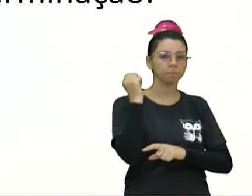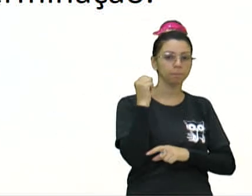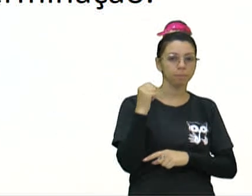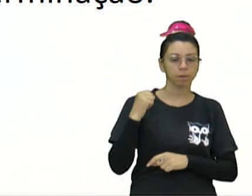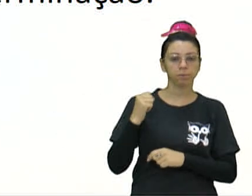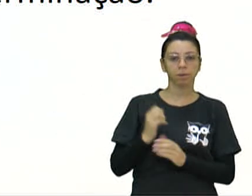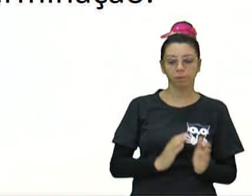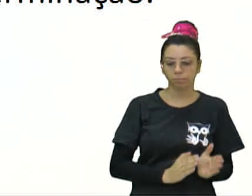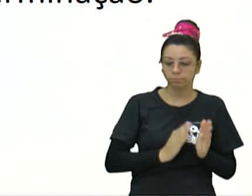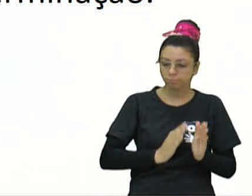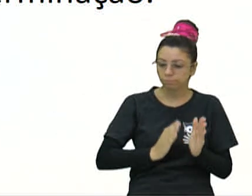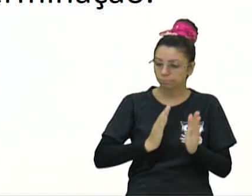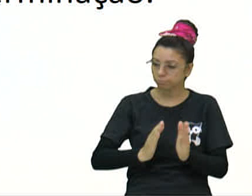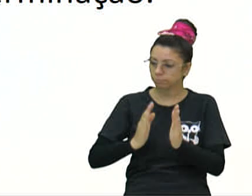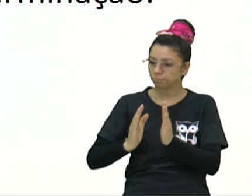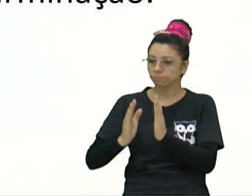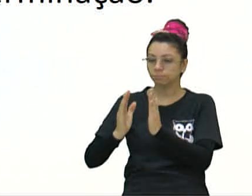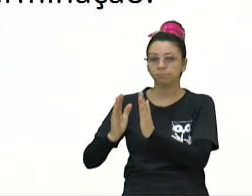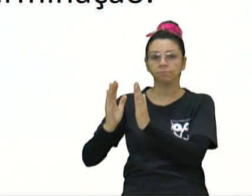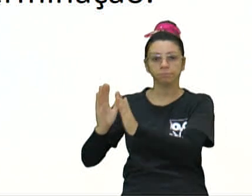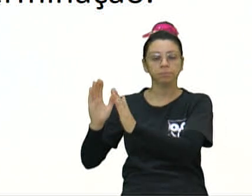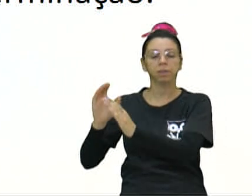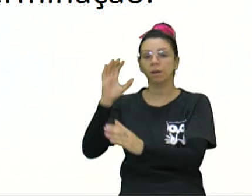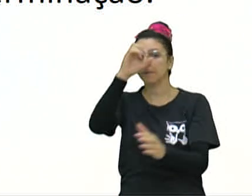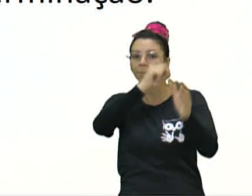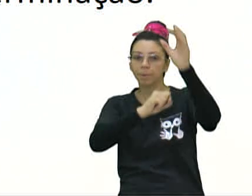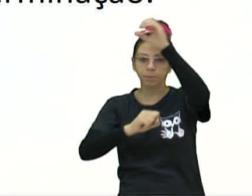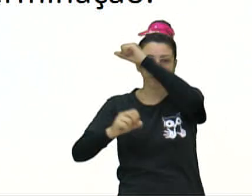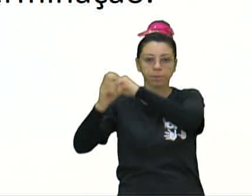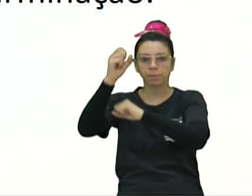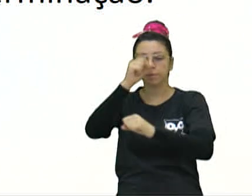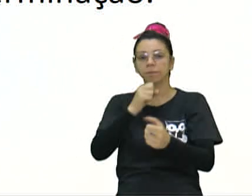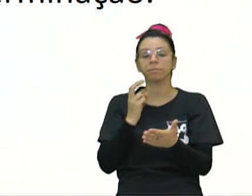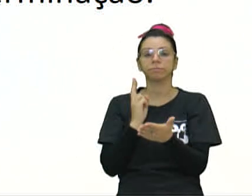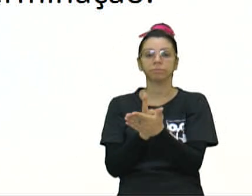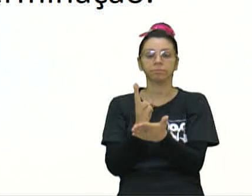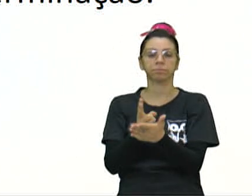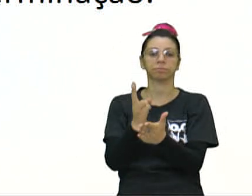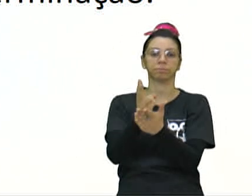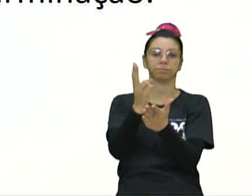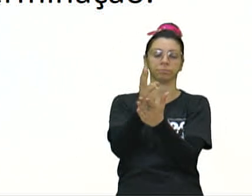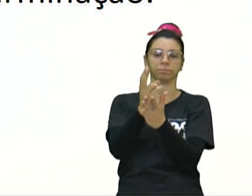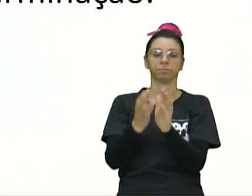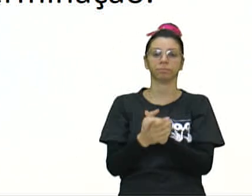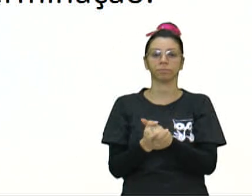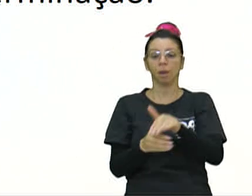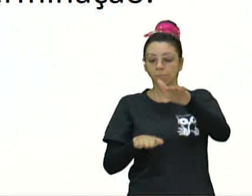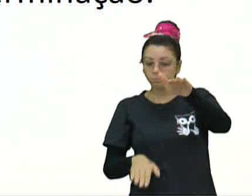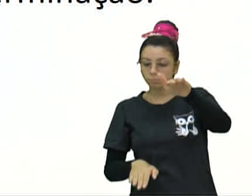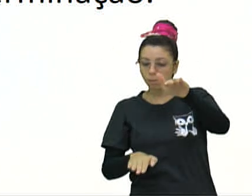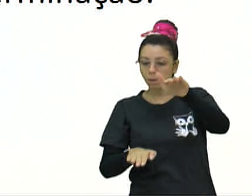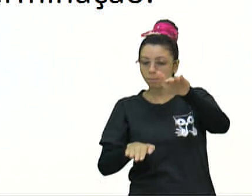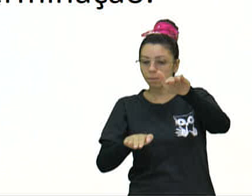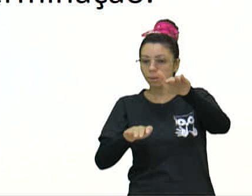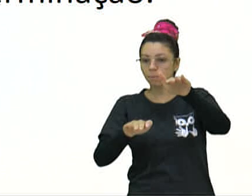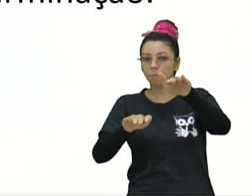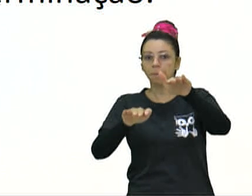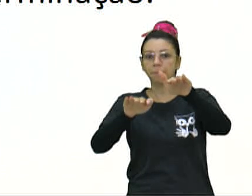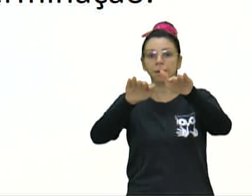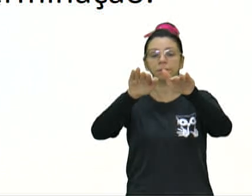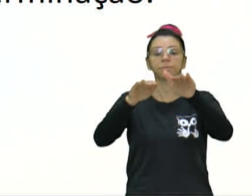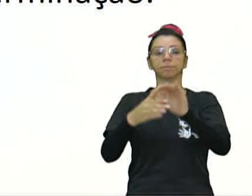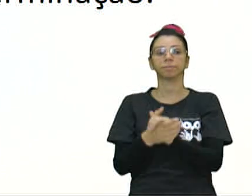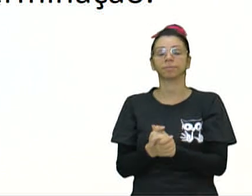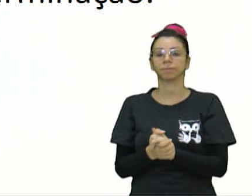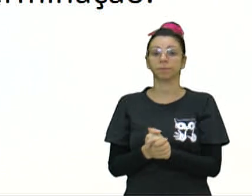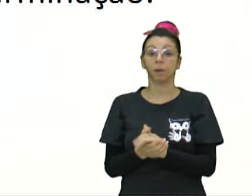galgando graduações, através do processo de aprendizagem contínuo e crescente, exigindo cada vez mais esforço e dedicação. Chegar à